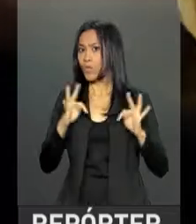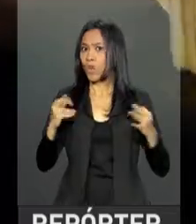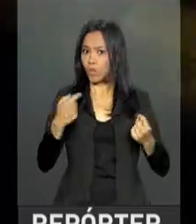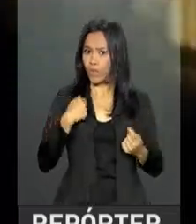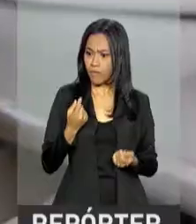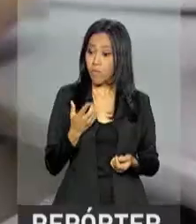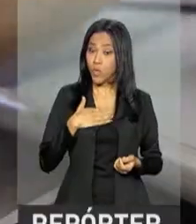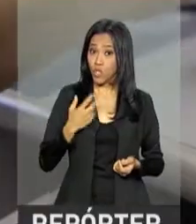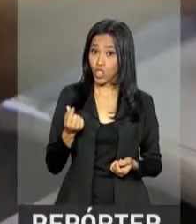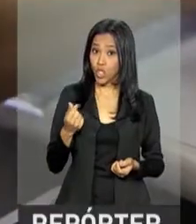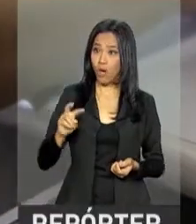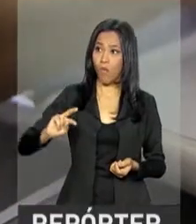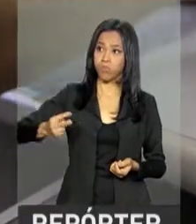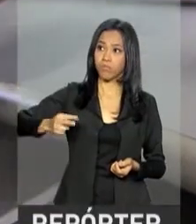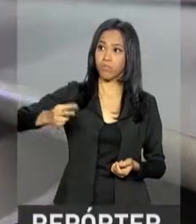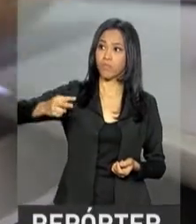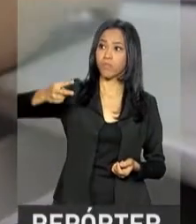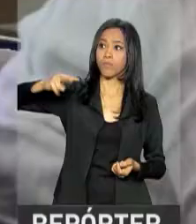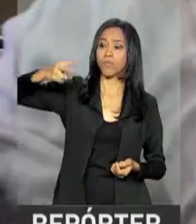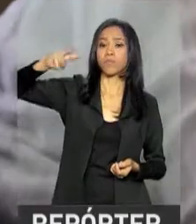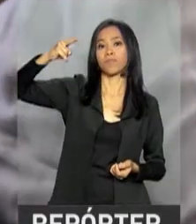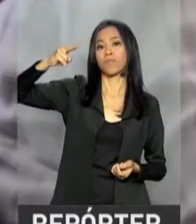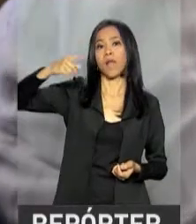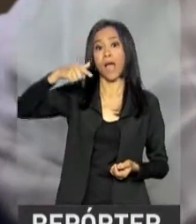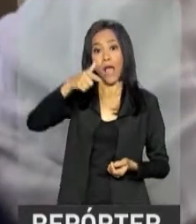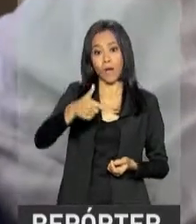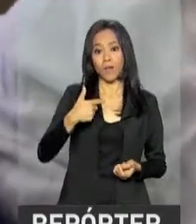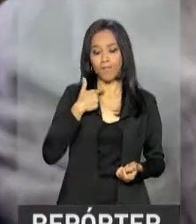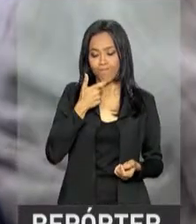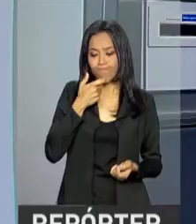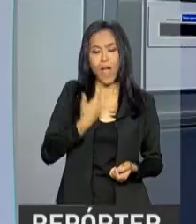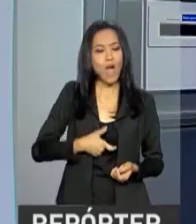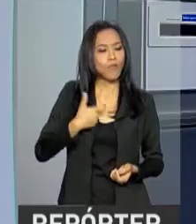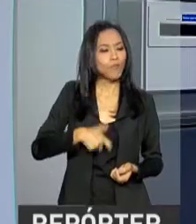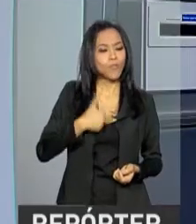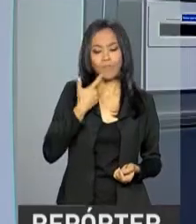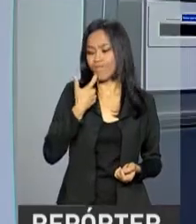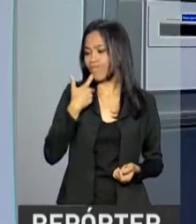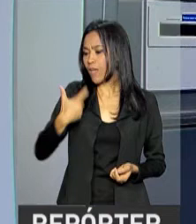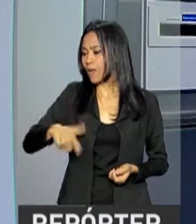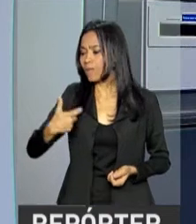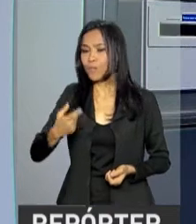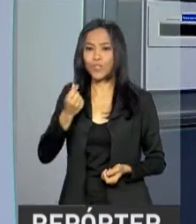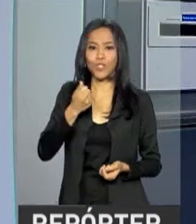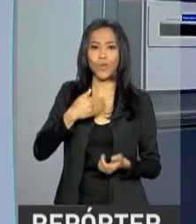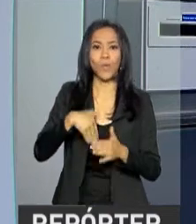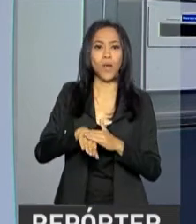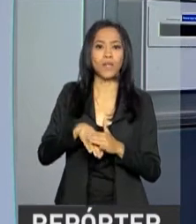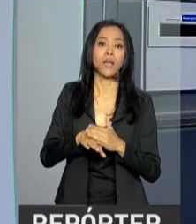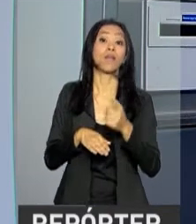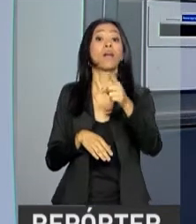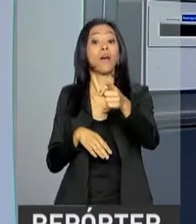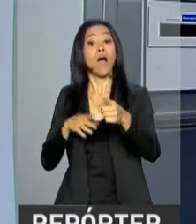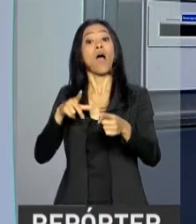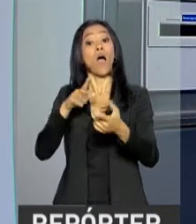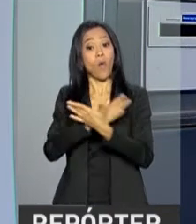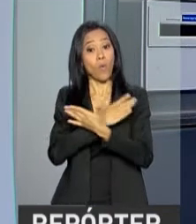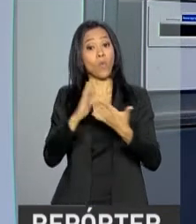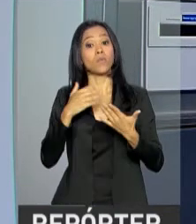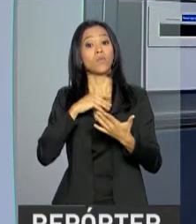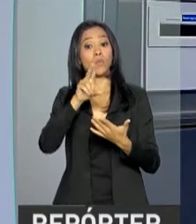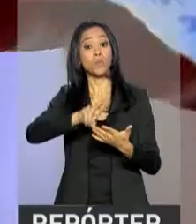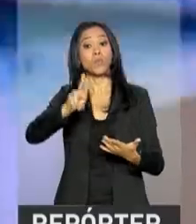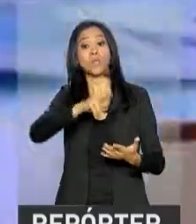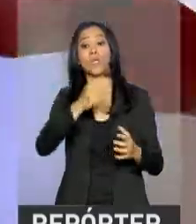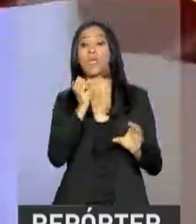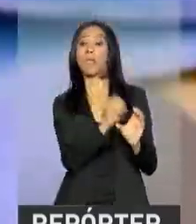dinheiro render mais na hora de investir bati a insegurança por isso muita gente ainda prefere fazer aplicações na